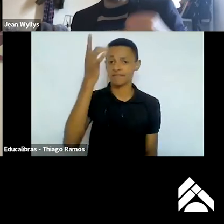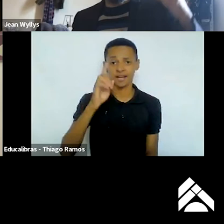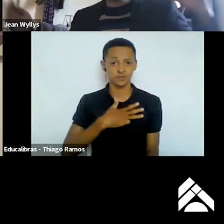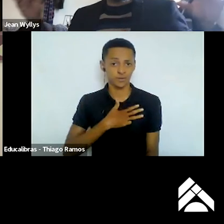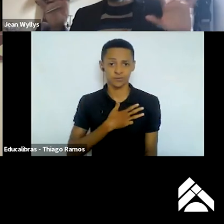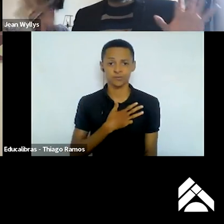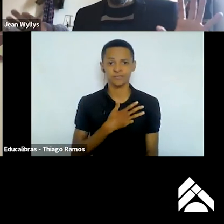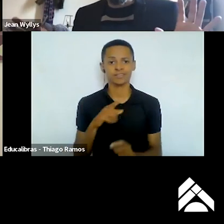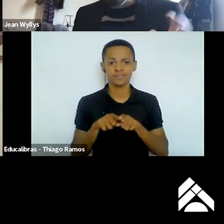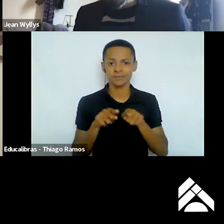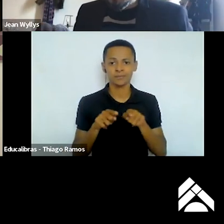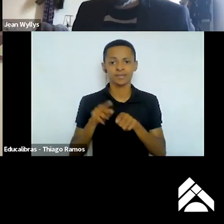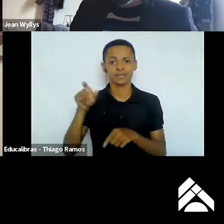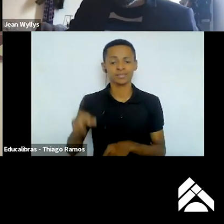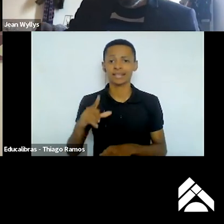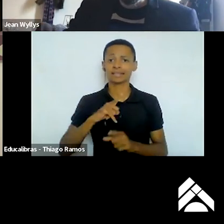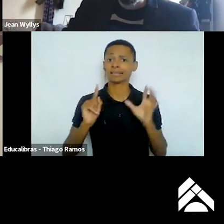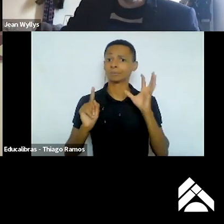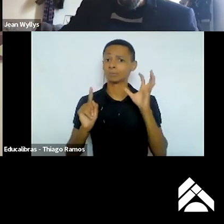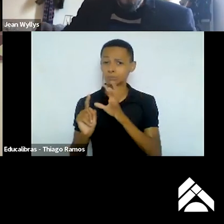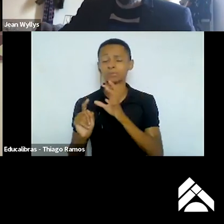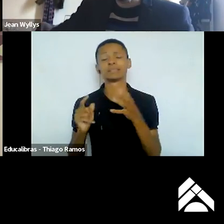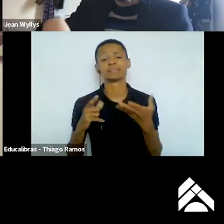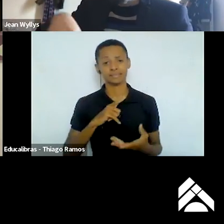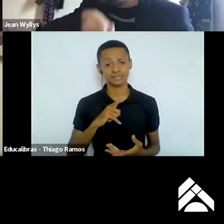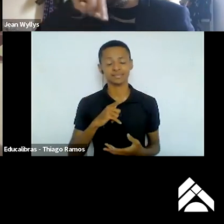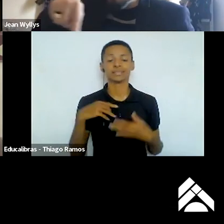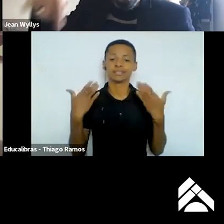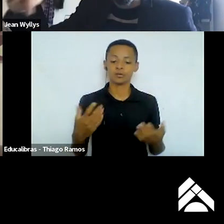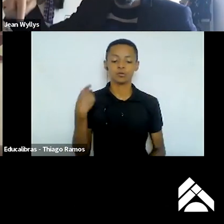E ele está sob diferentes pressões. Então, nós,